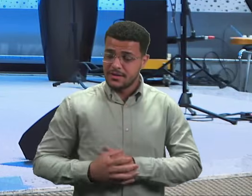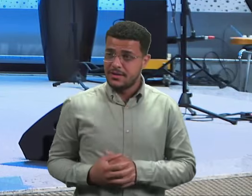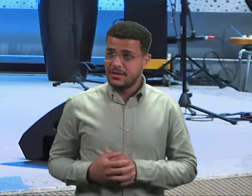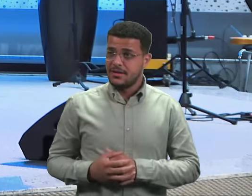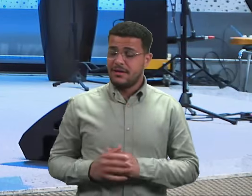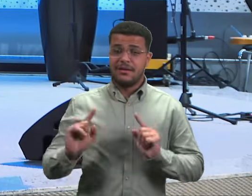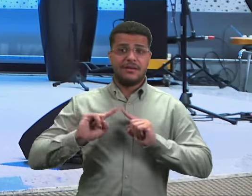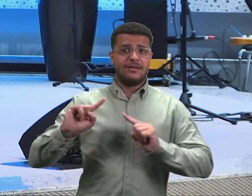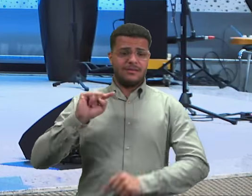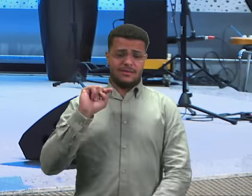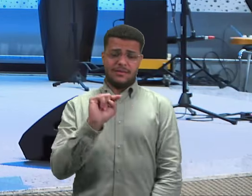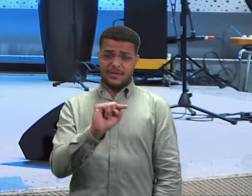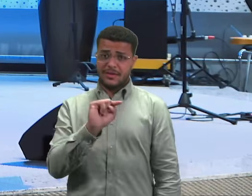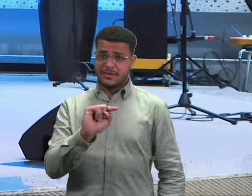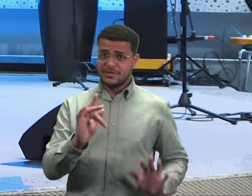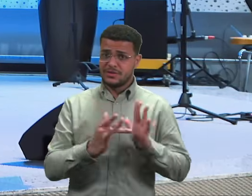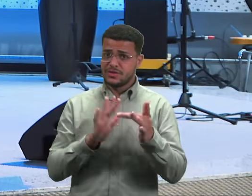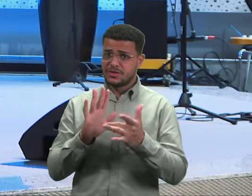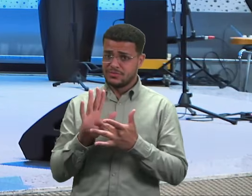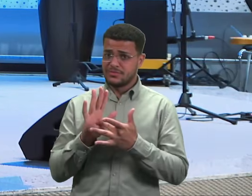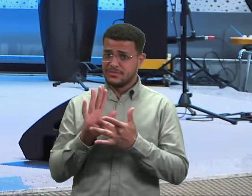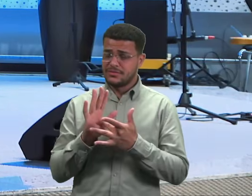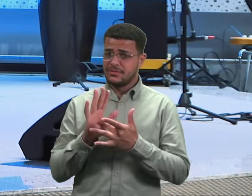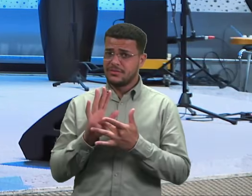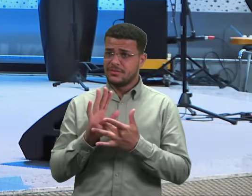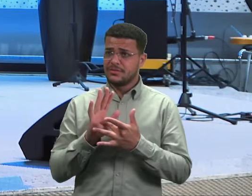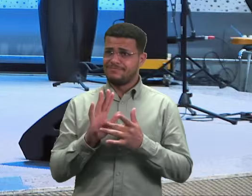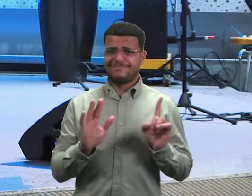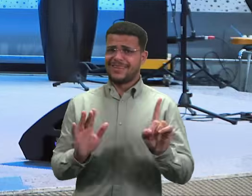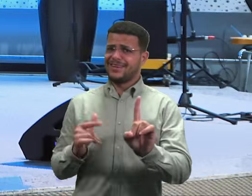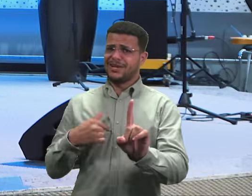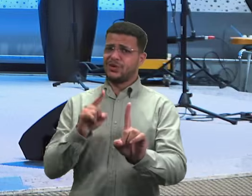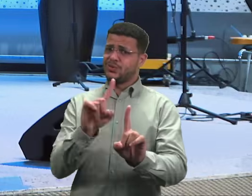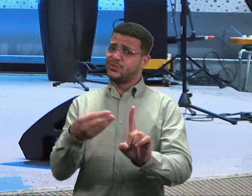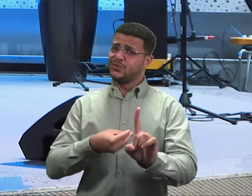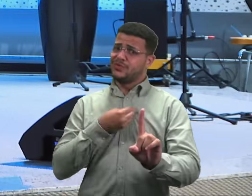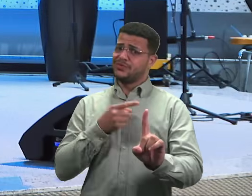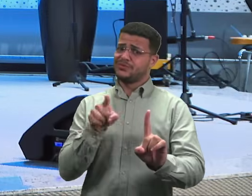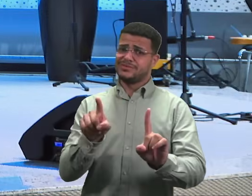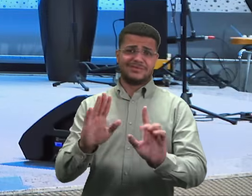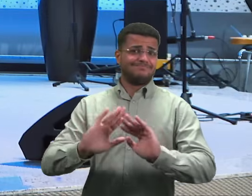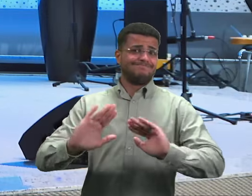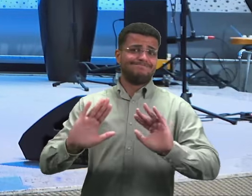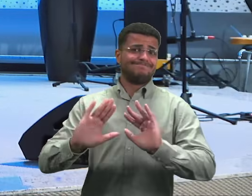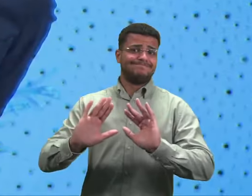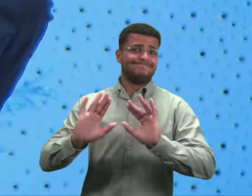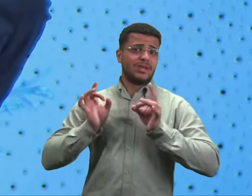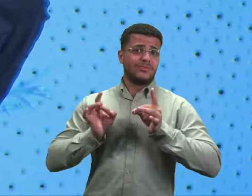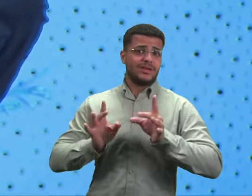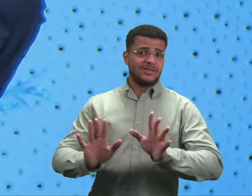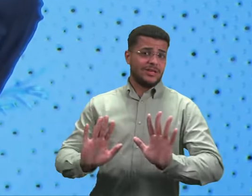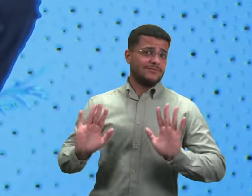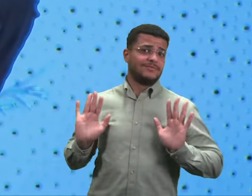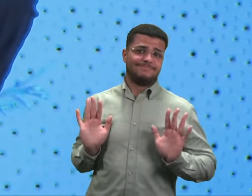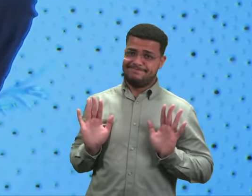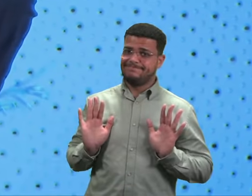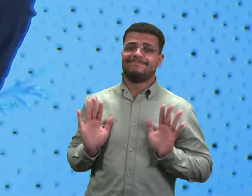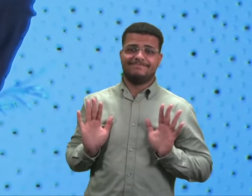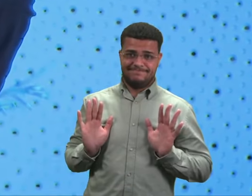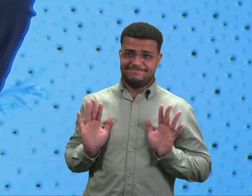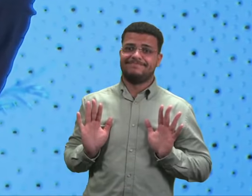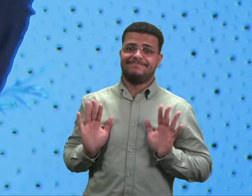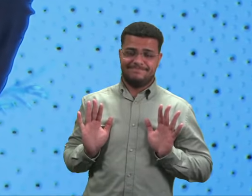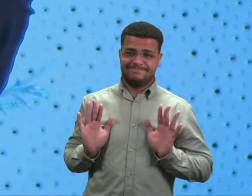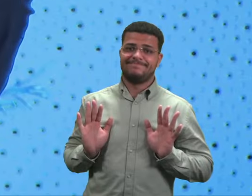esse Jesus, Walter, chega e diz assim: eu não vou mais estar com vocês, eu vou deixar vocês.